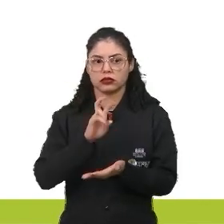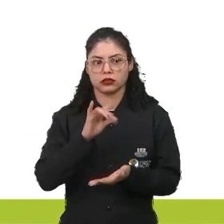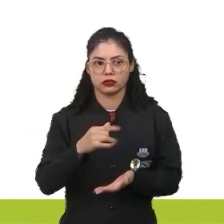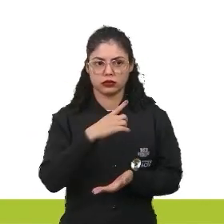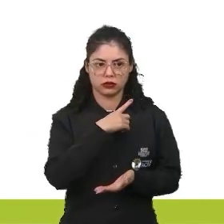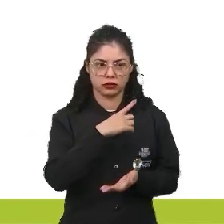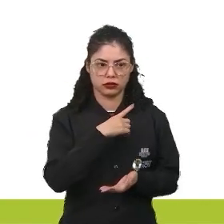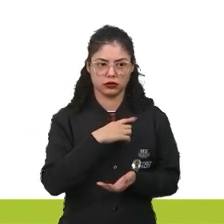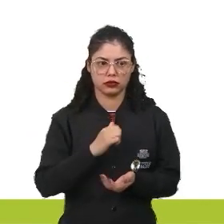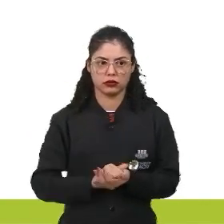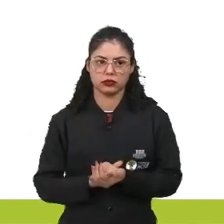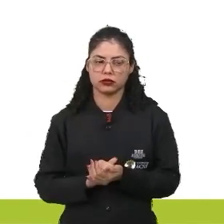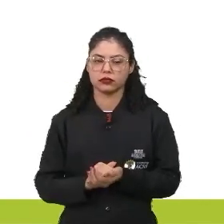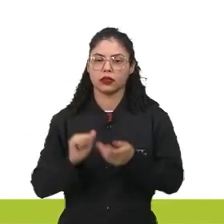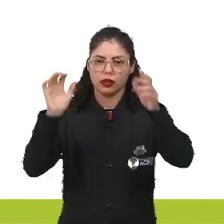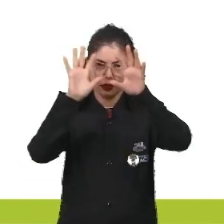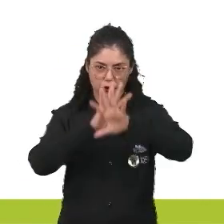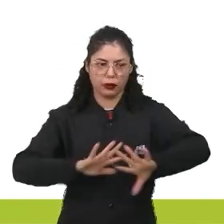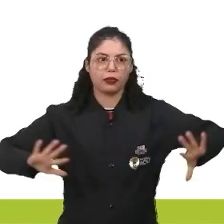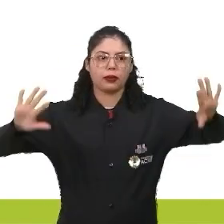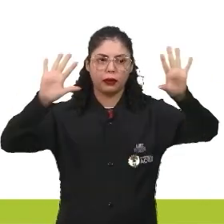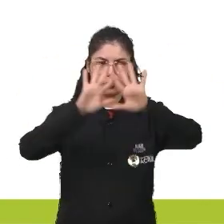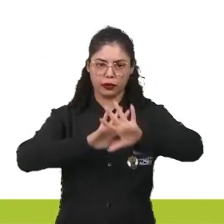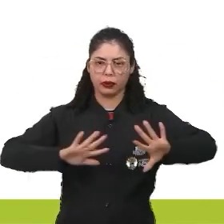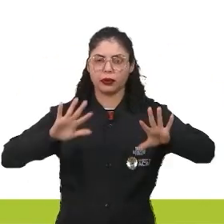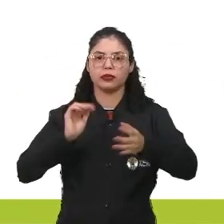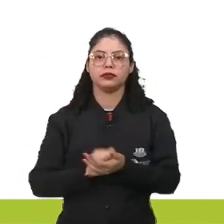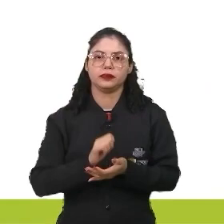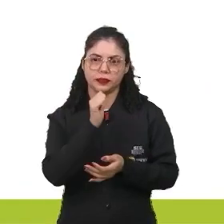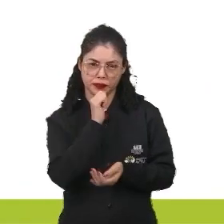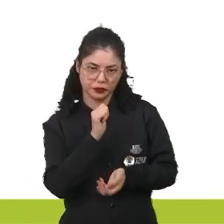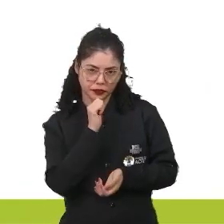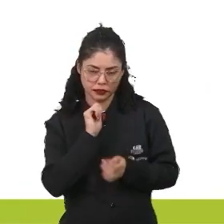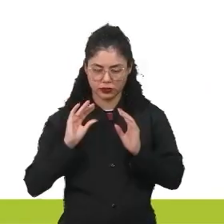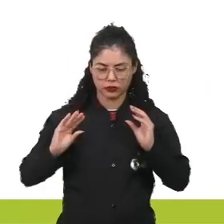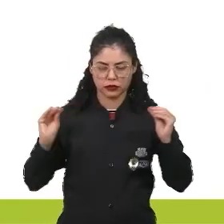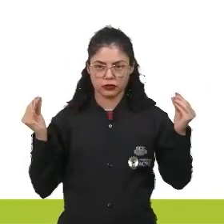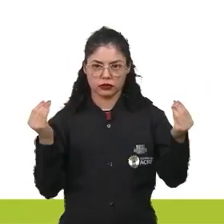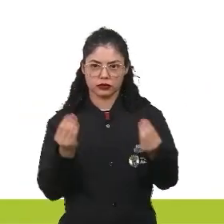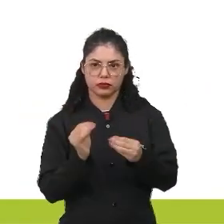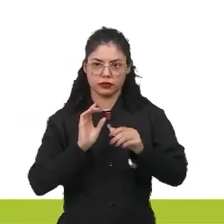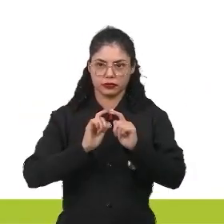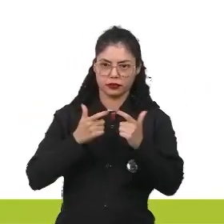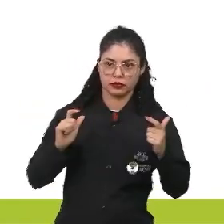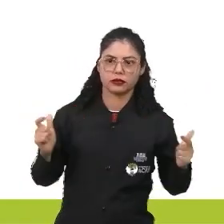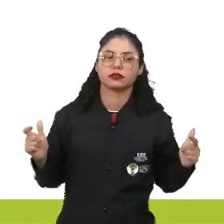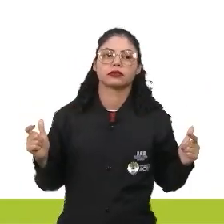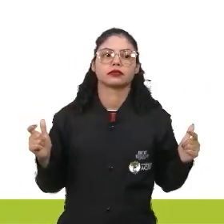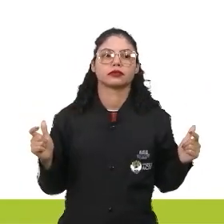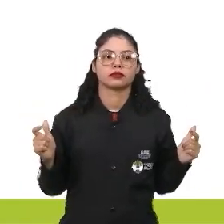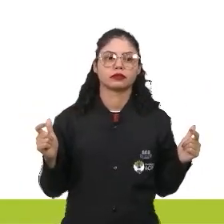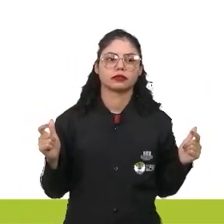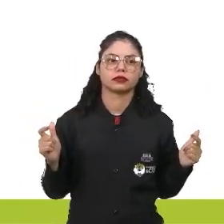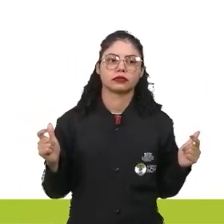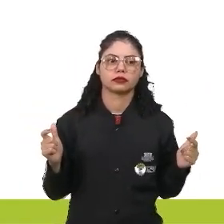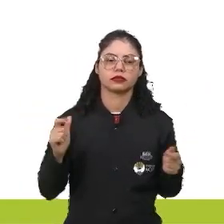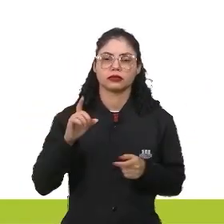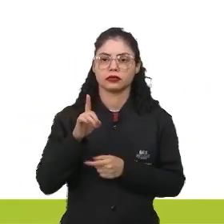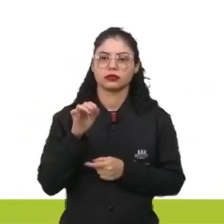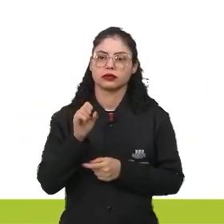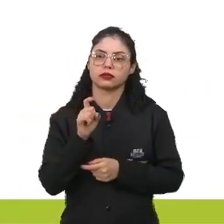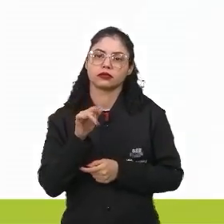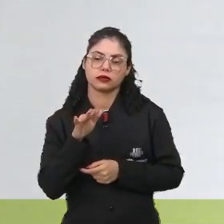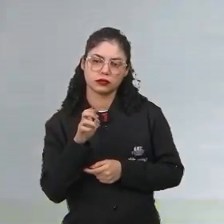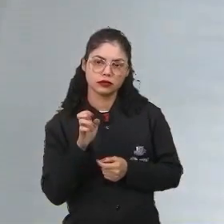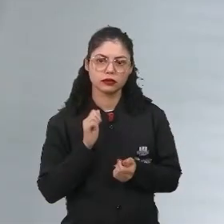arrastado pelo ar, ficando então nesse método as substâncias com maiores densidades.